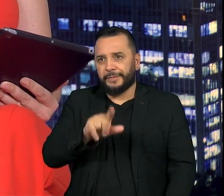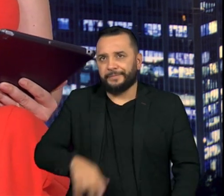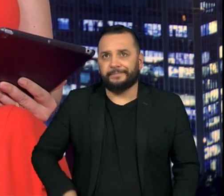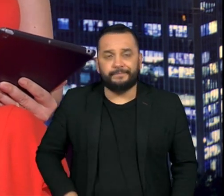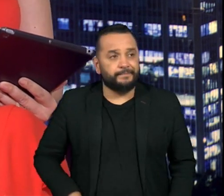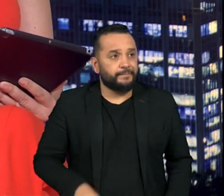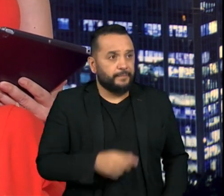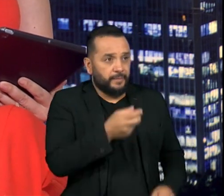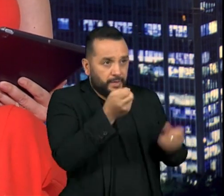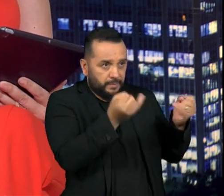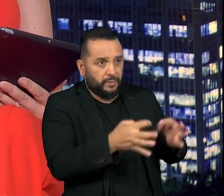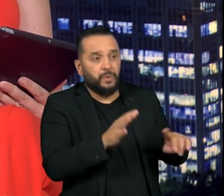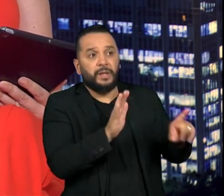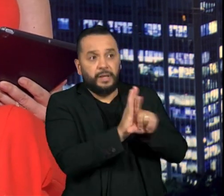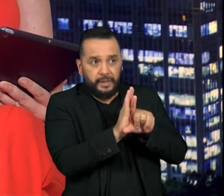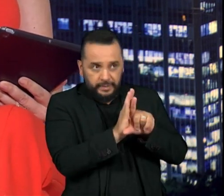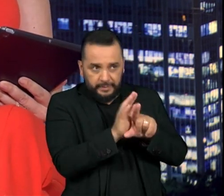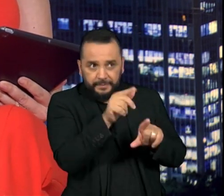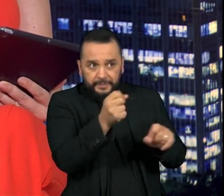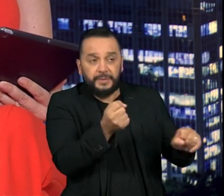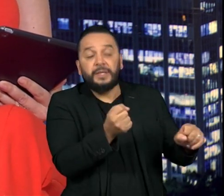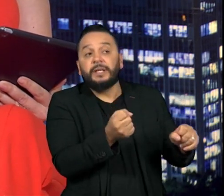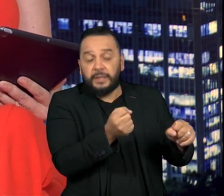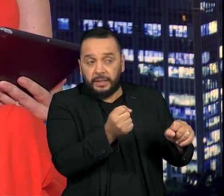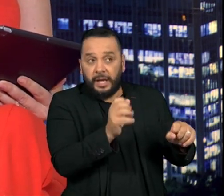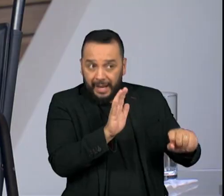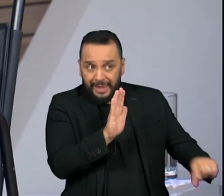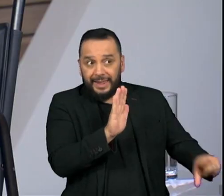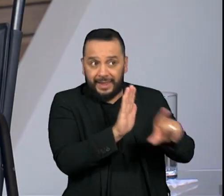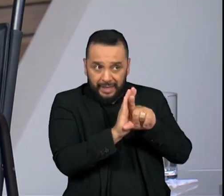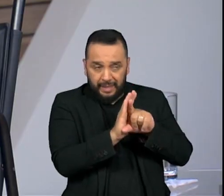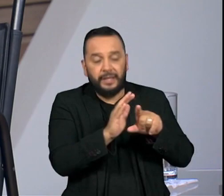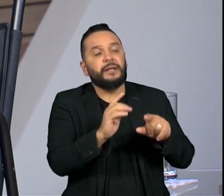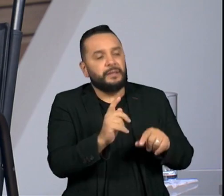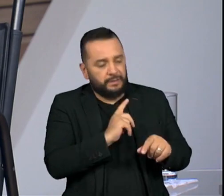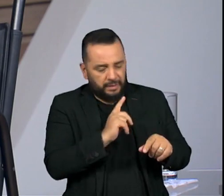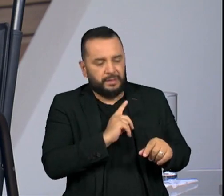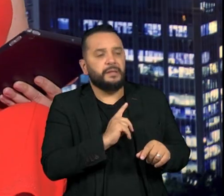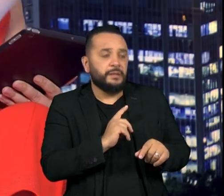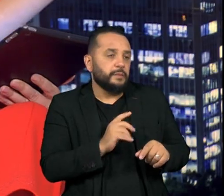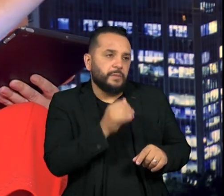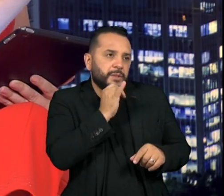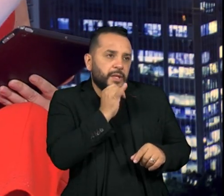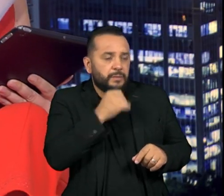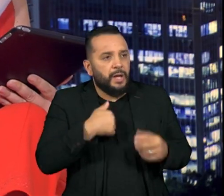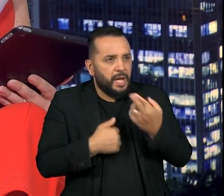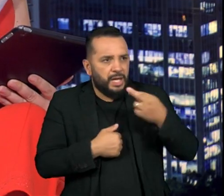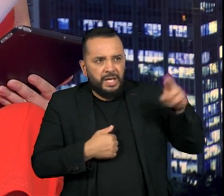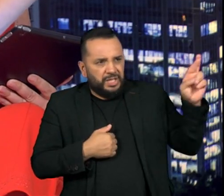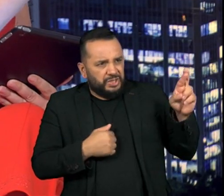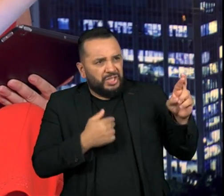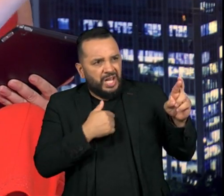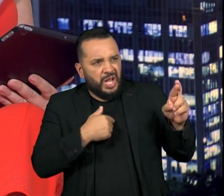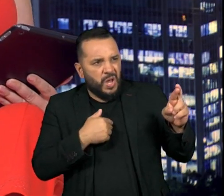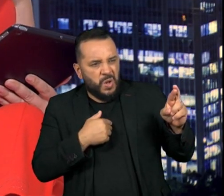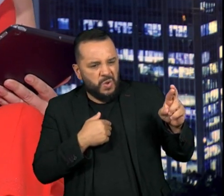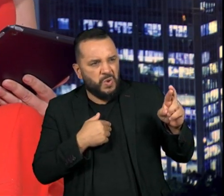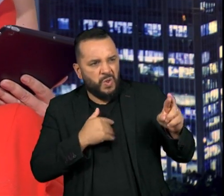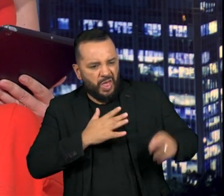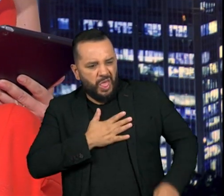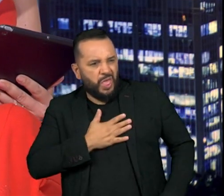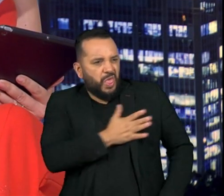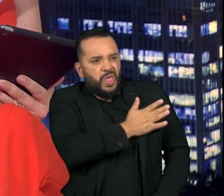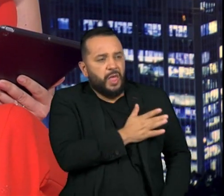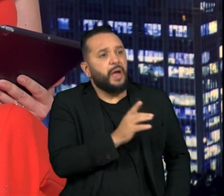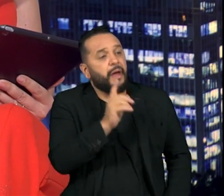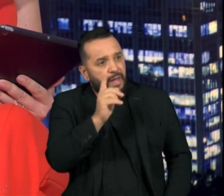lei, não é? A lei que torna crime, intolerância religiosa, É crime, Milene. O que